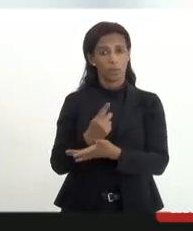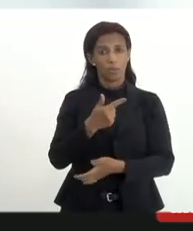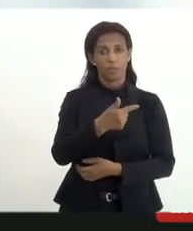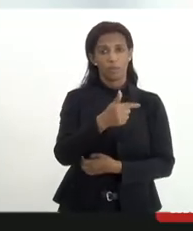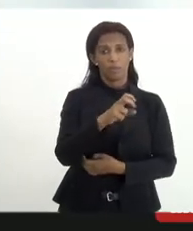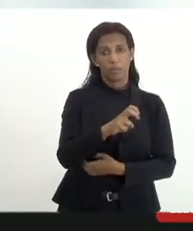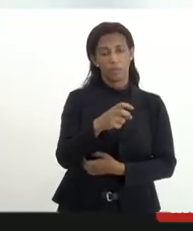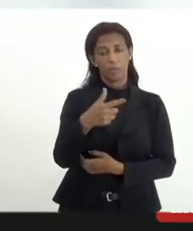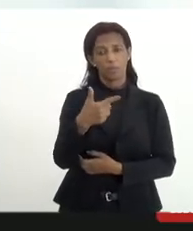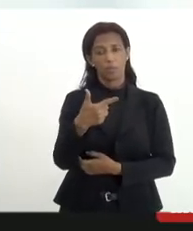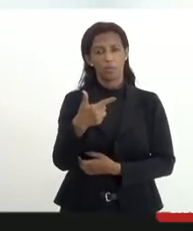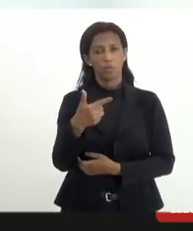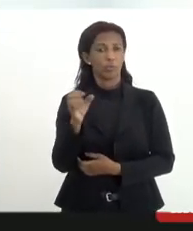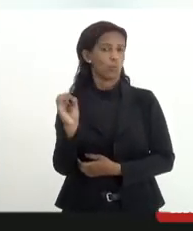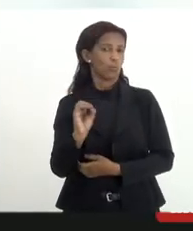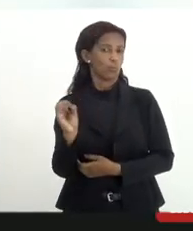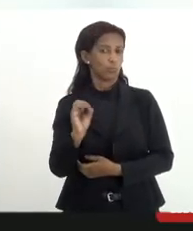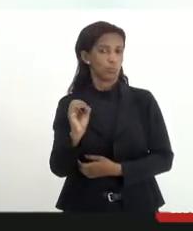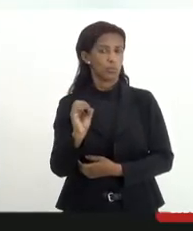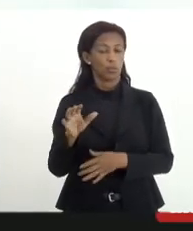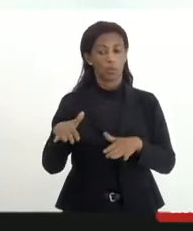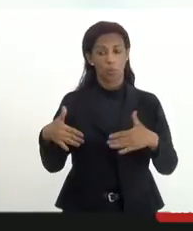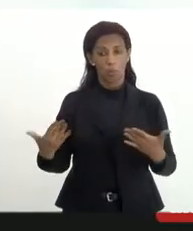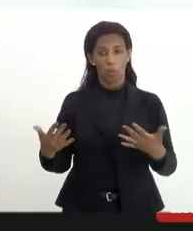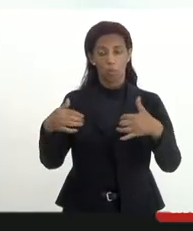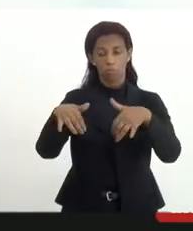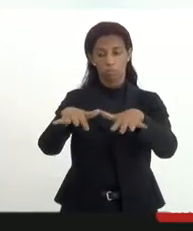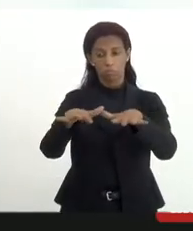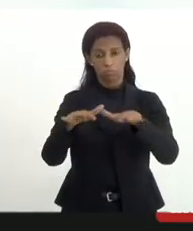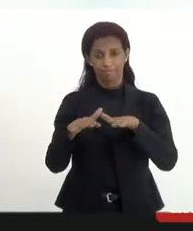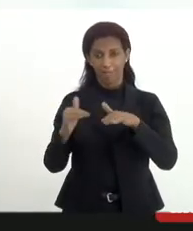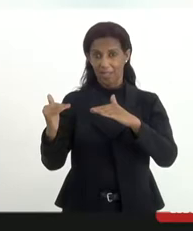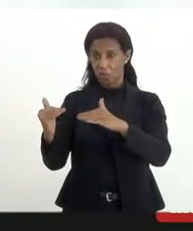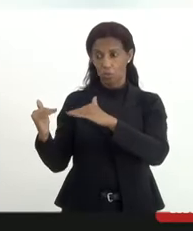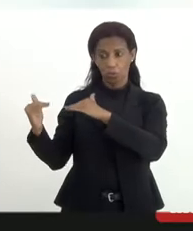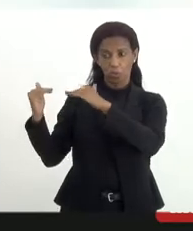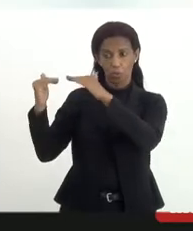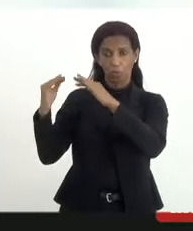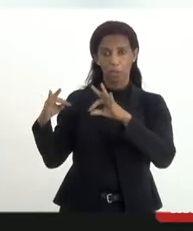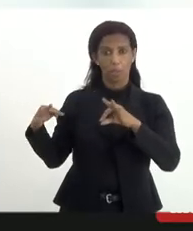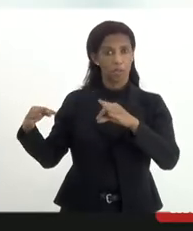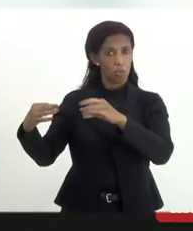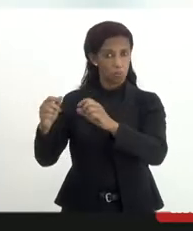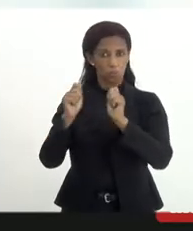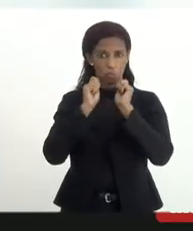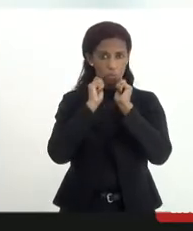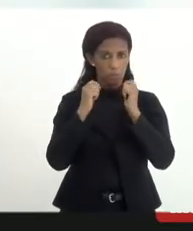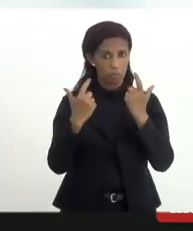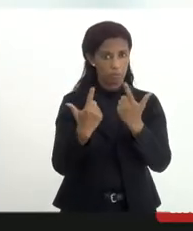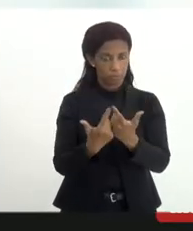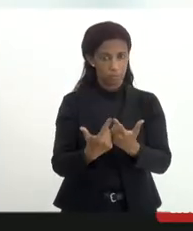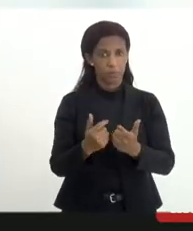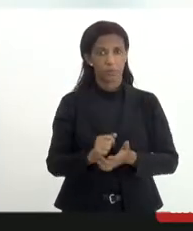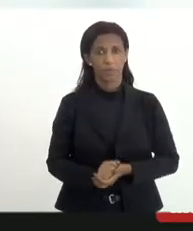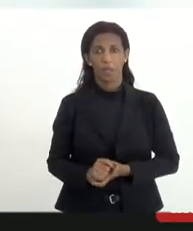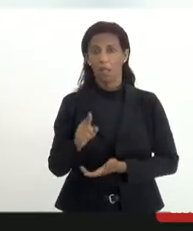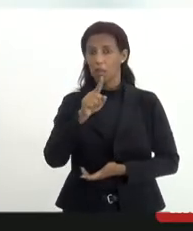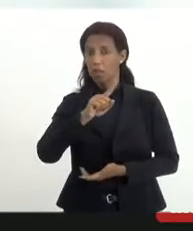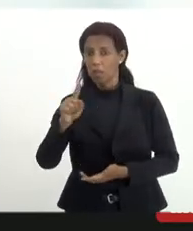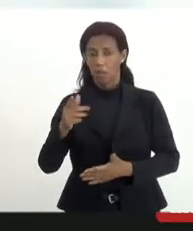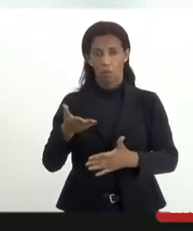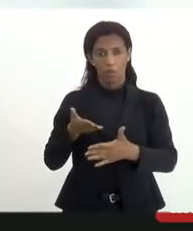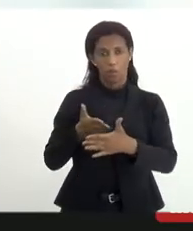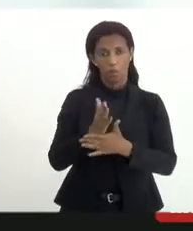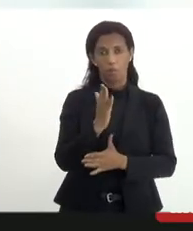outubro. Enquanto o plenário, que é soberano em tudo na Assembleia Legislativa, não aprovar